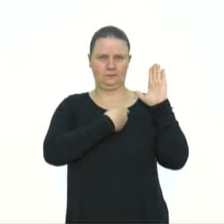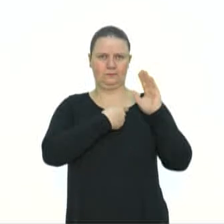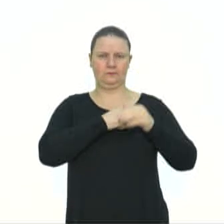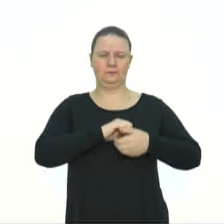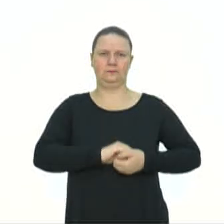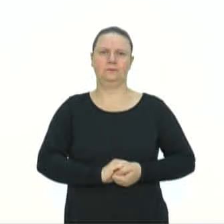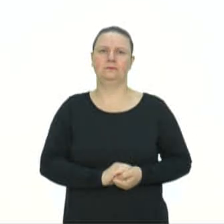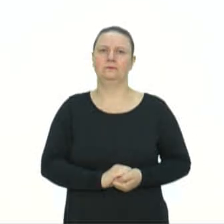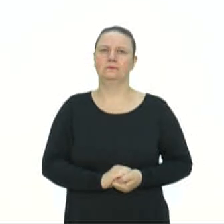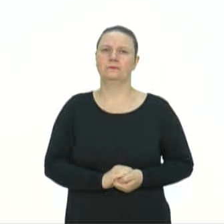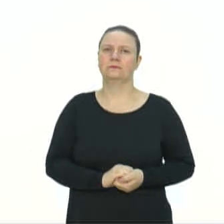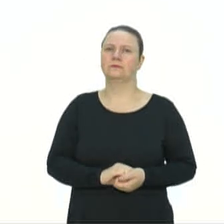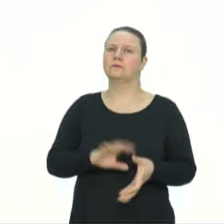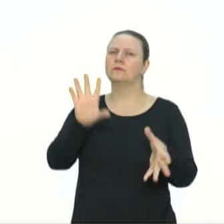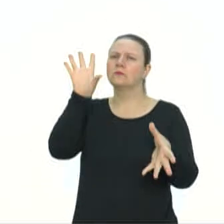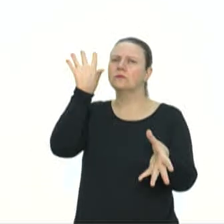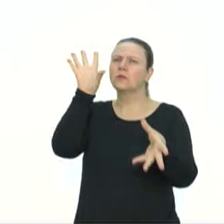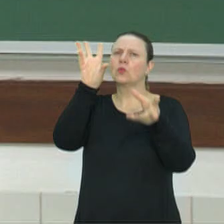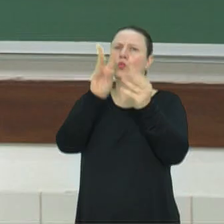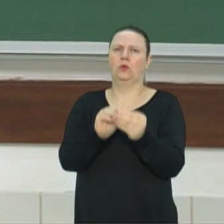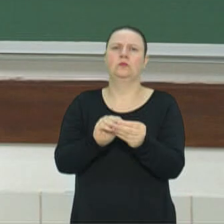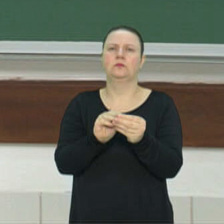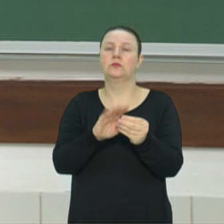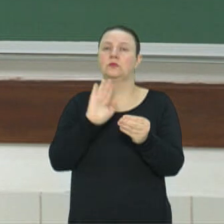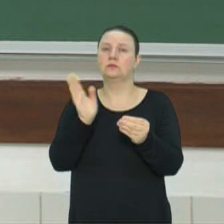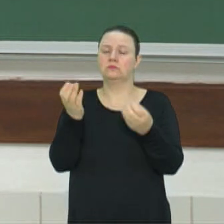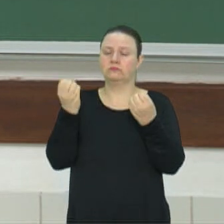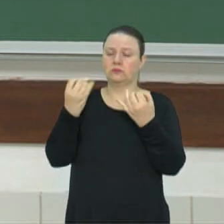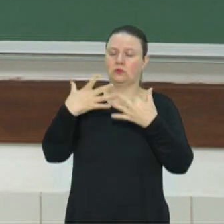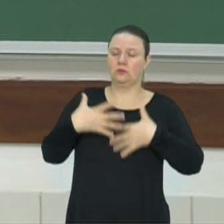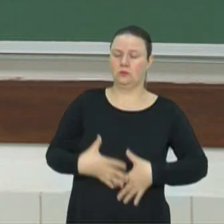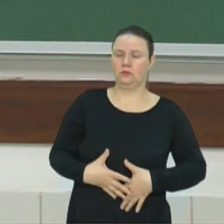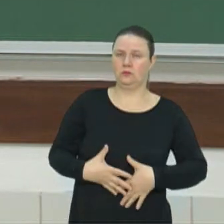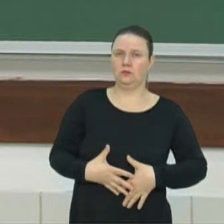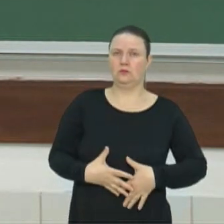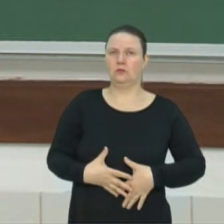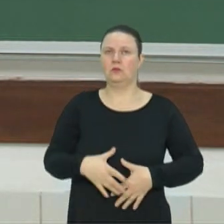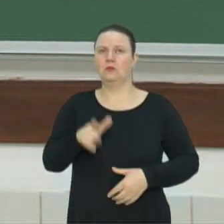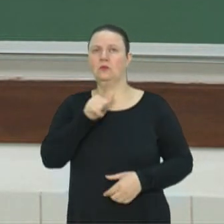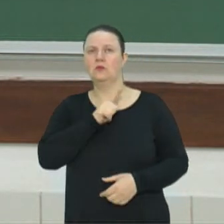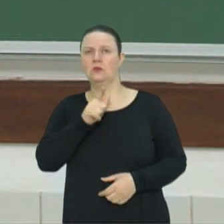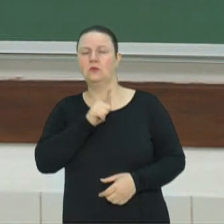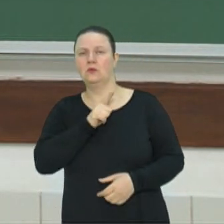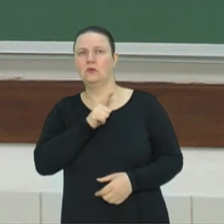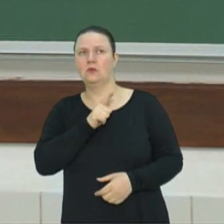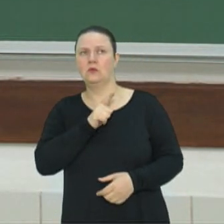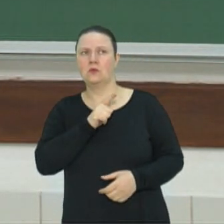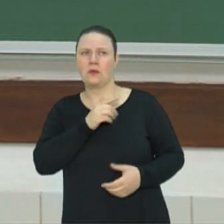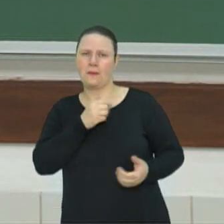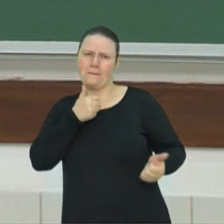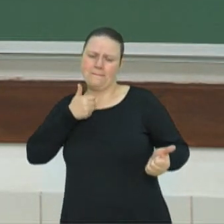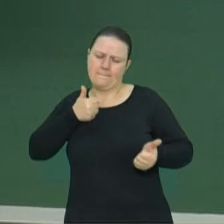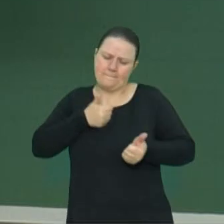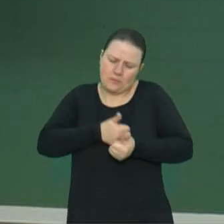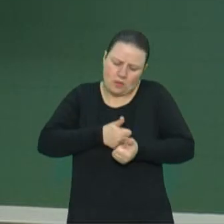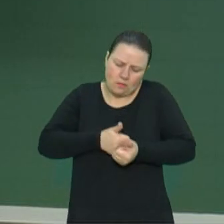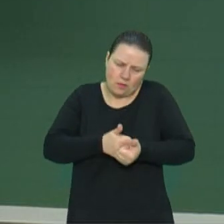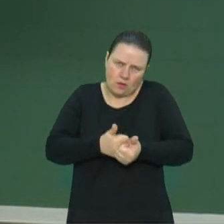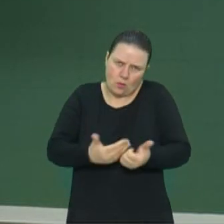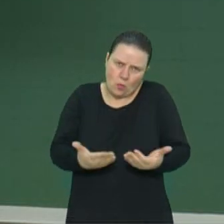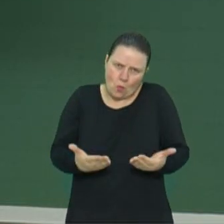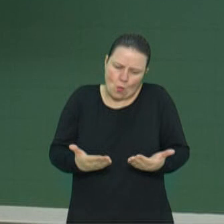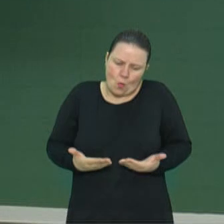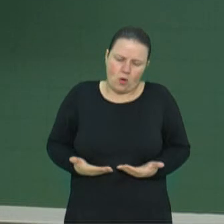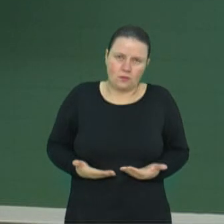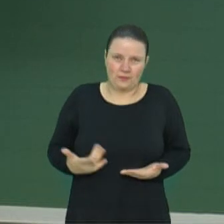todos. Resumindo, é tudo aquilo que eu falei para vocês. Quando algo está cerca, está perto de mim, eu vou usar